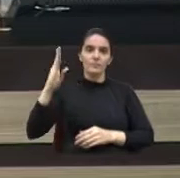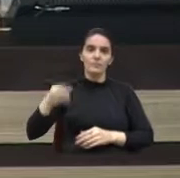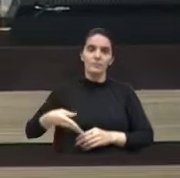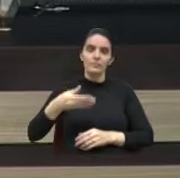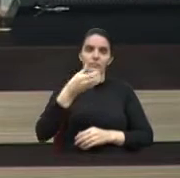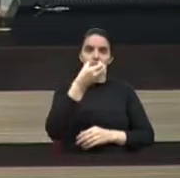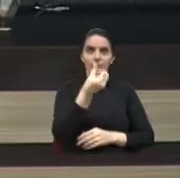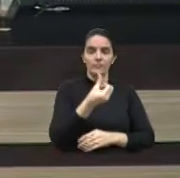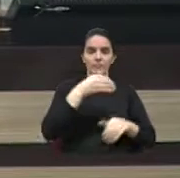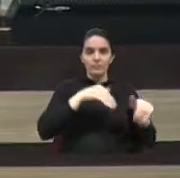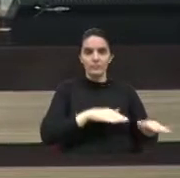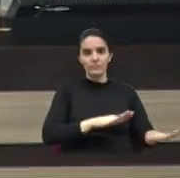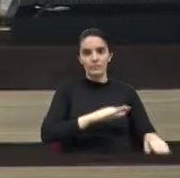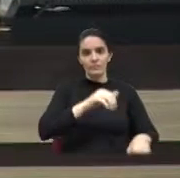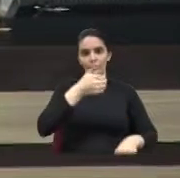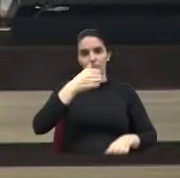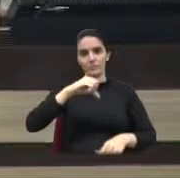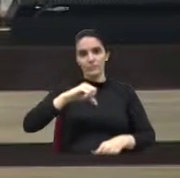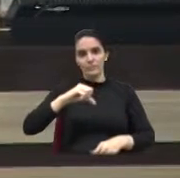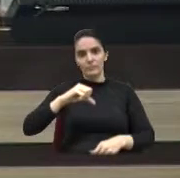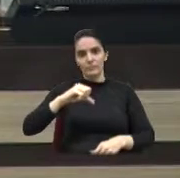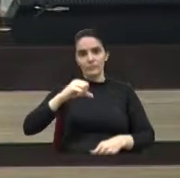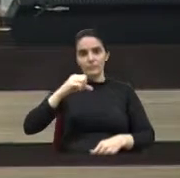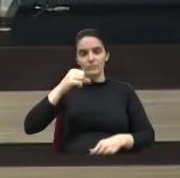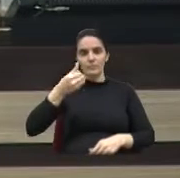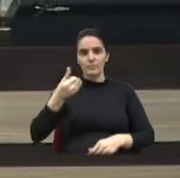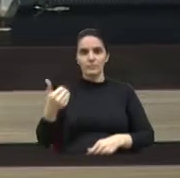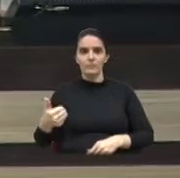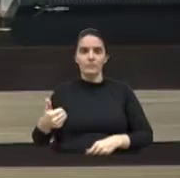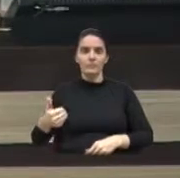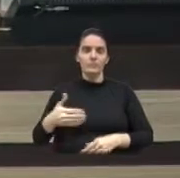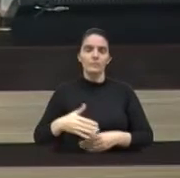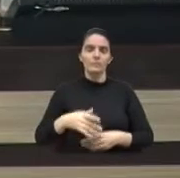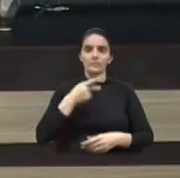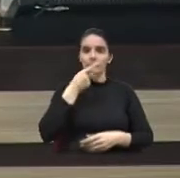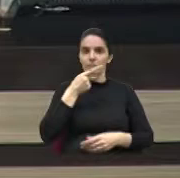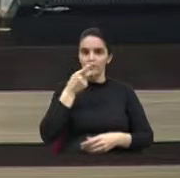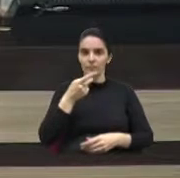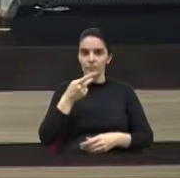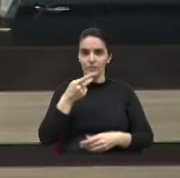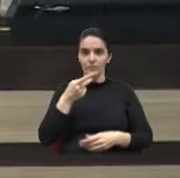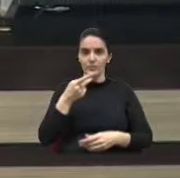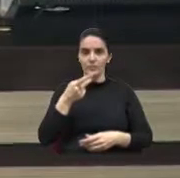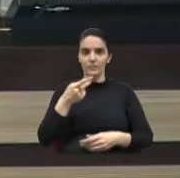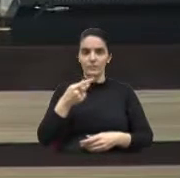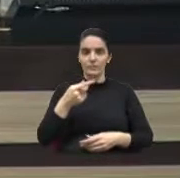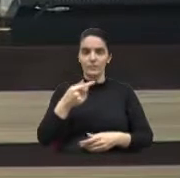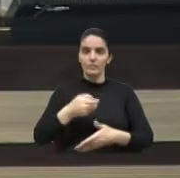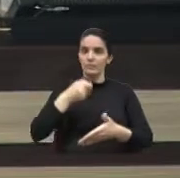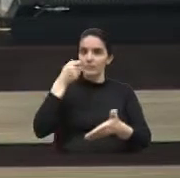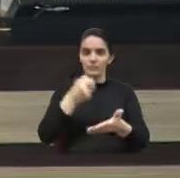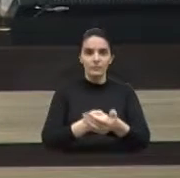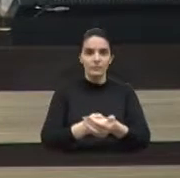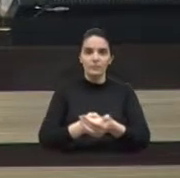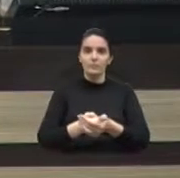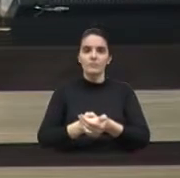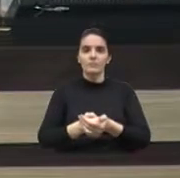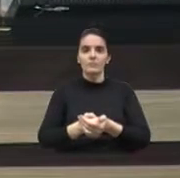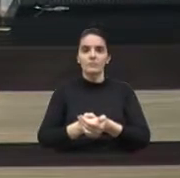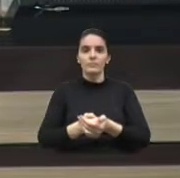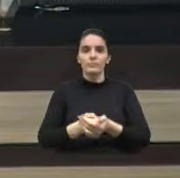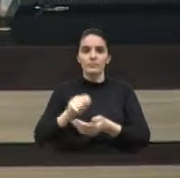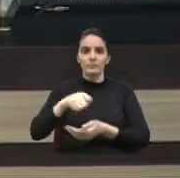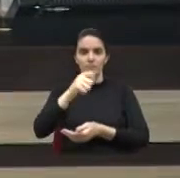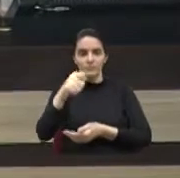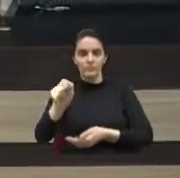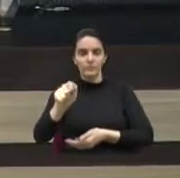de setembro de 1971, que dispõe sobre as exigências que sociedades civis,